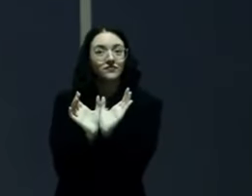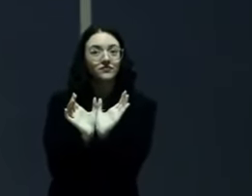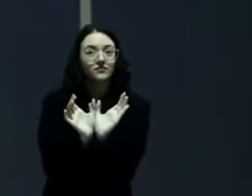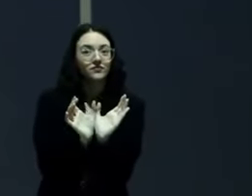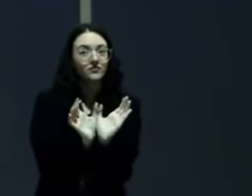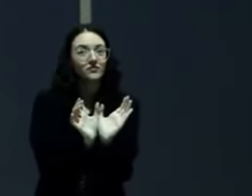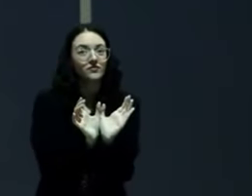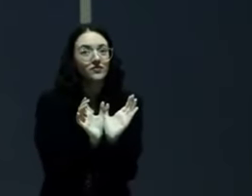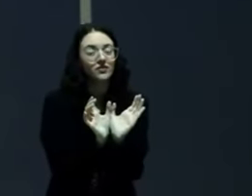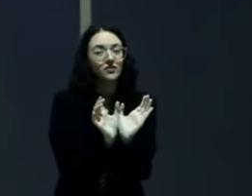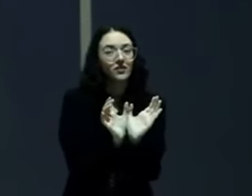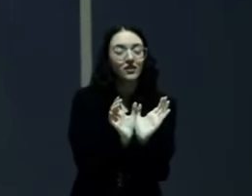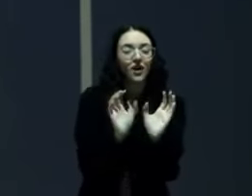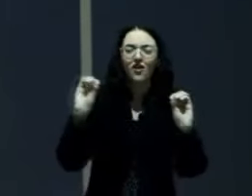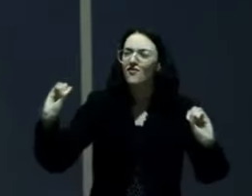ela é um memorial.